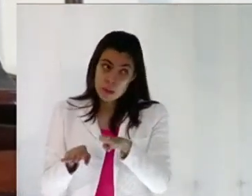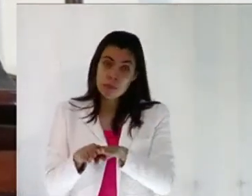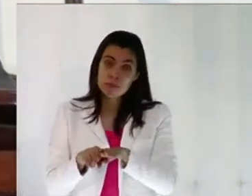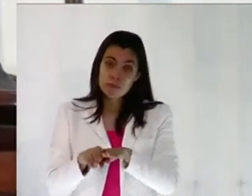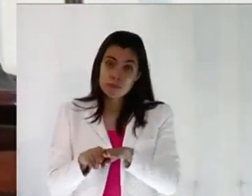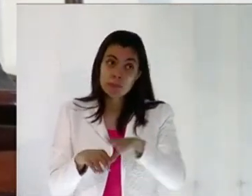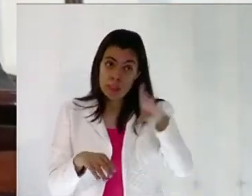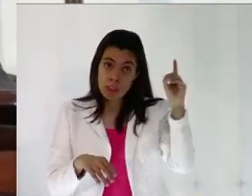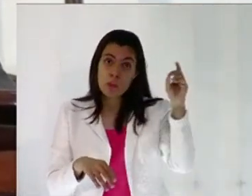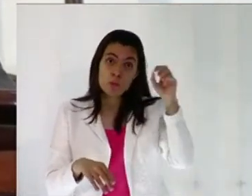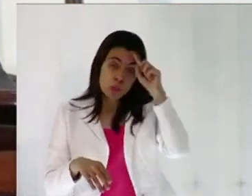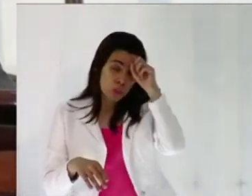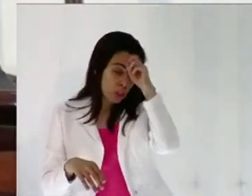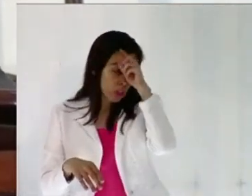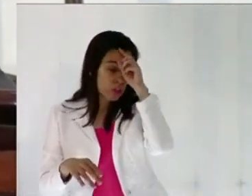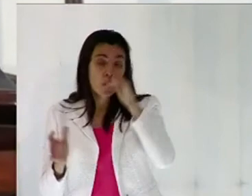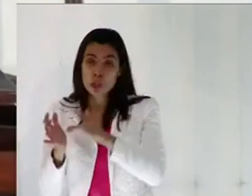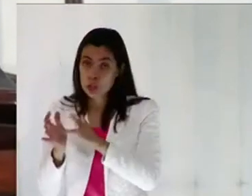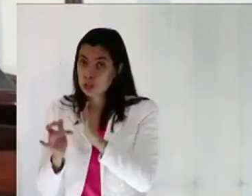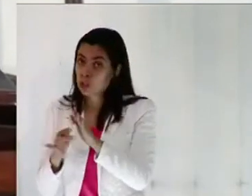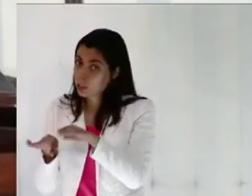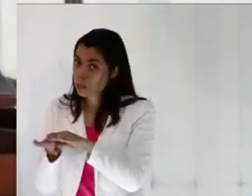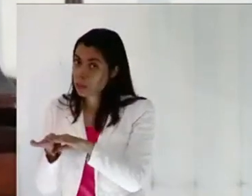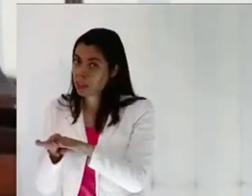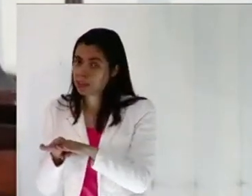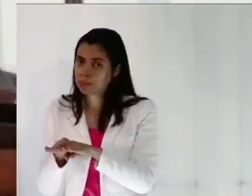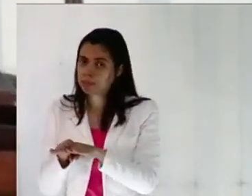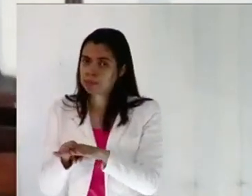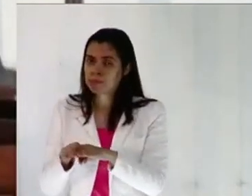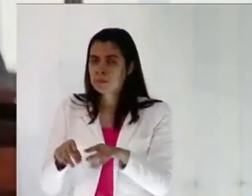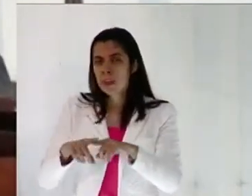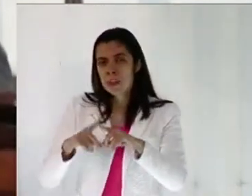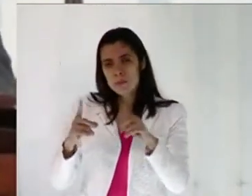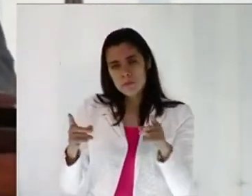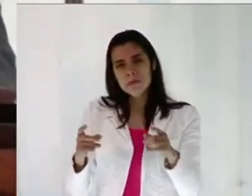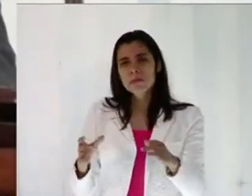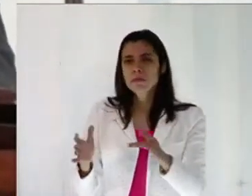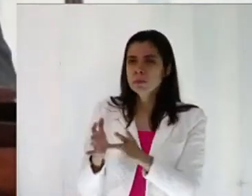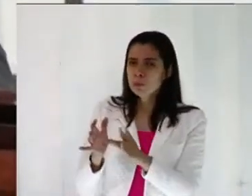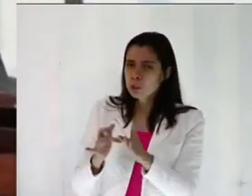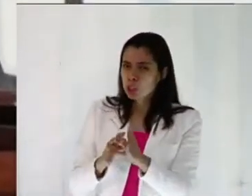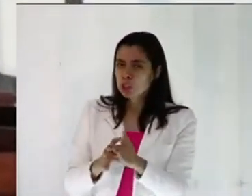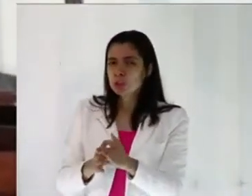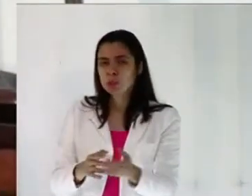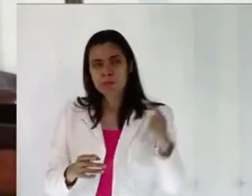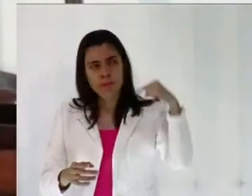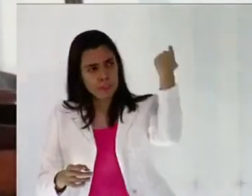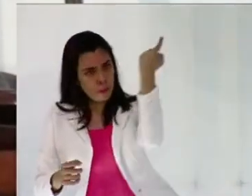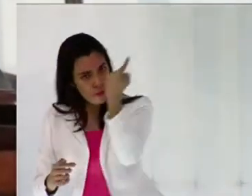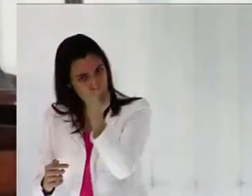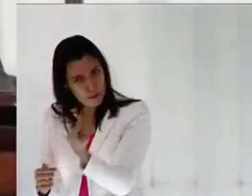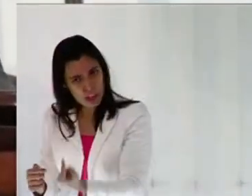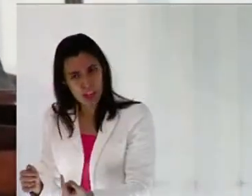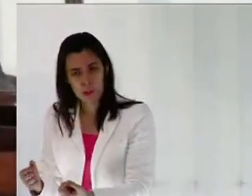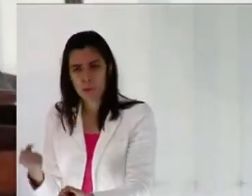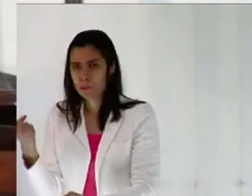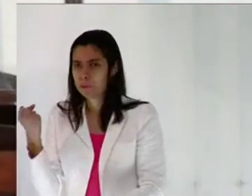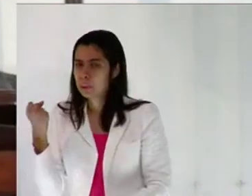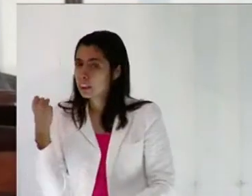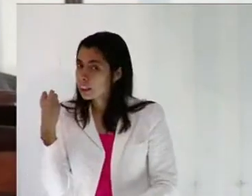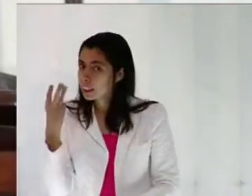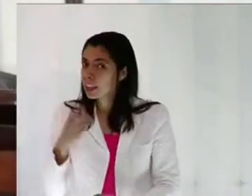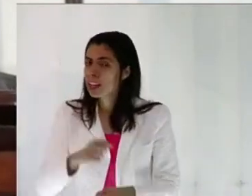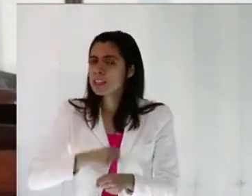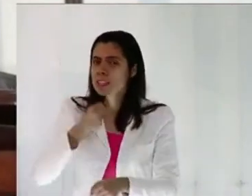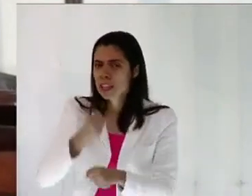ele veio, cumpriu seu ministério. Por 3 anos esteve com os seus discípulos e ele padeceu na cruz em nosso